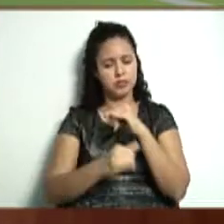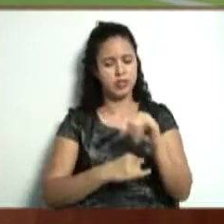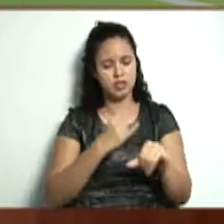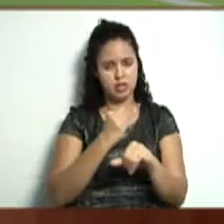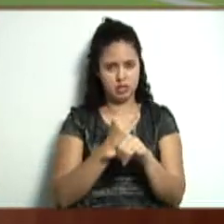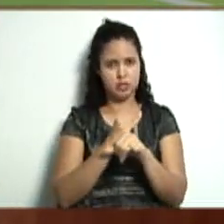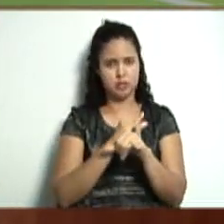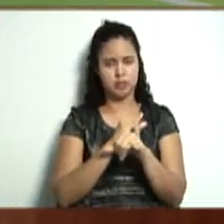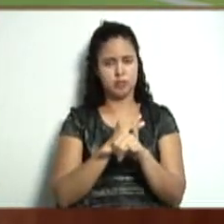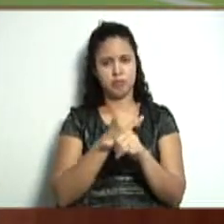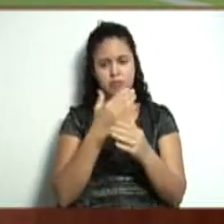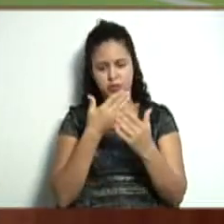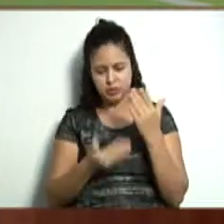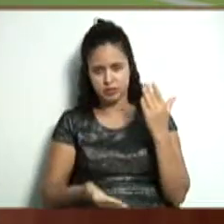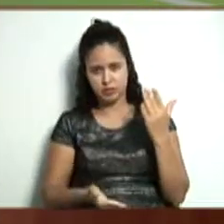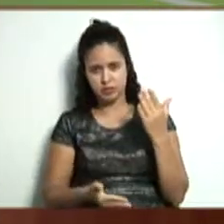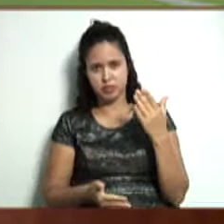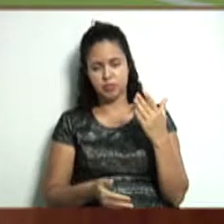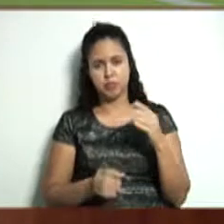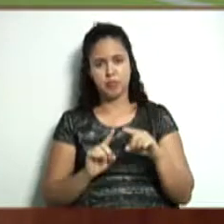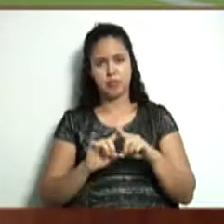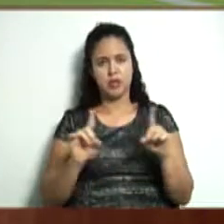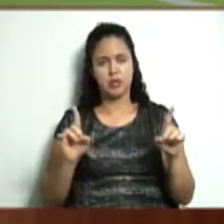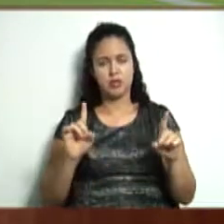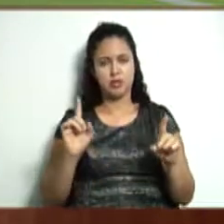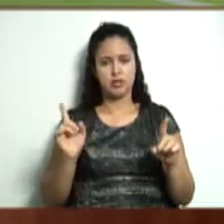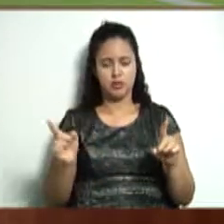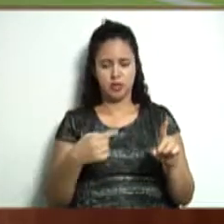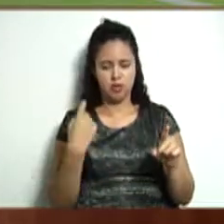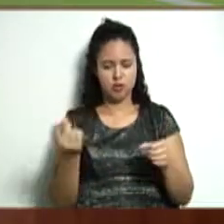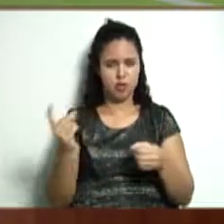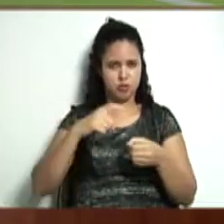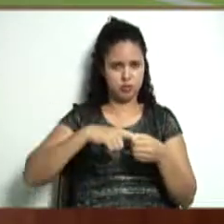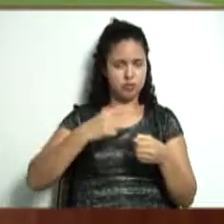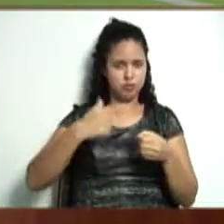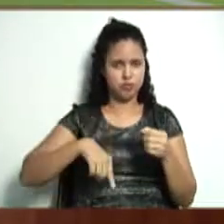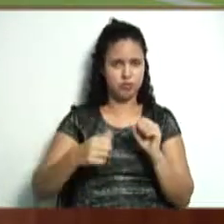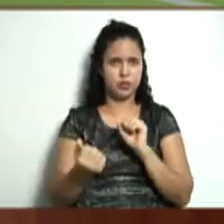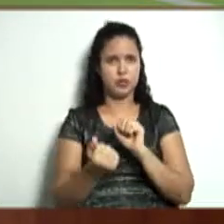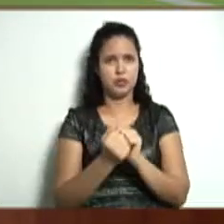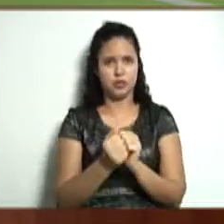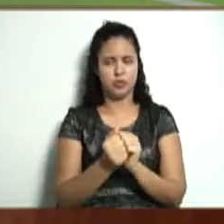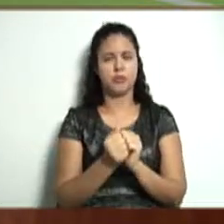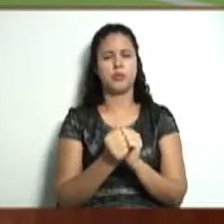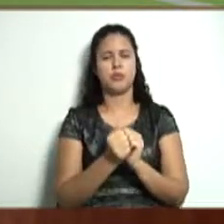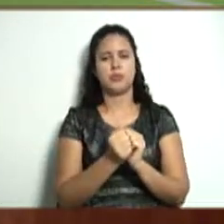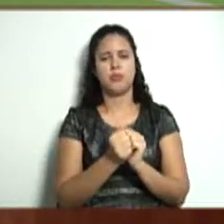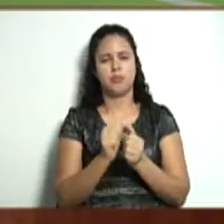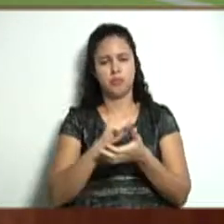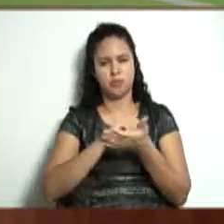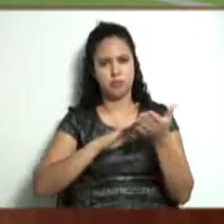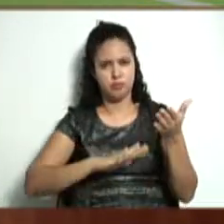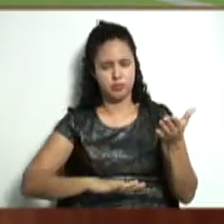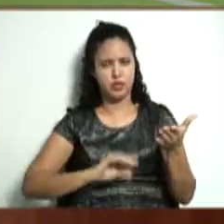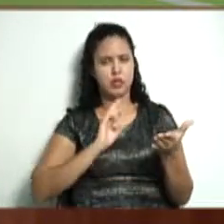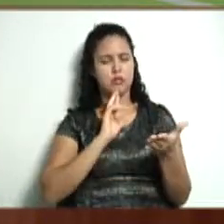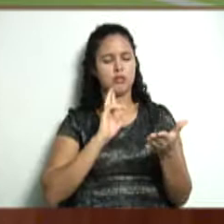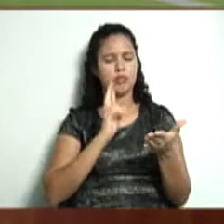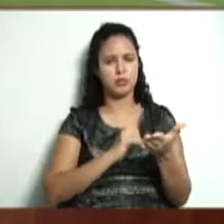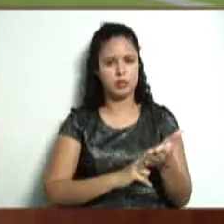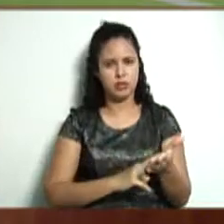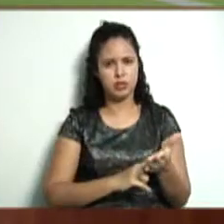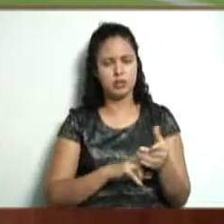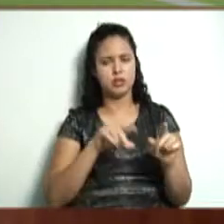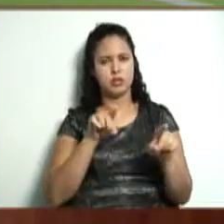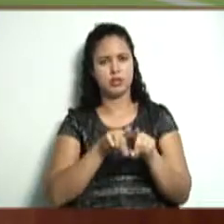não abandona, estamos aqui. E daqui a pouco nós vamos voltar também para fazer a nossa atividade, né? E